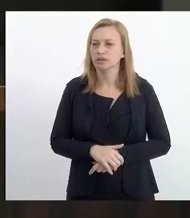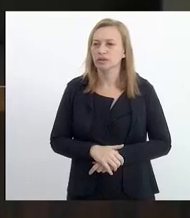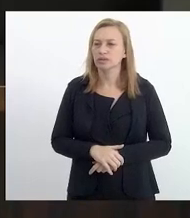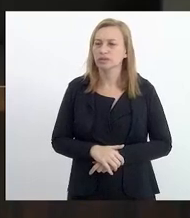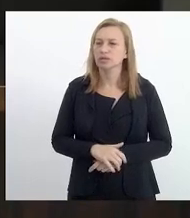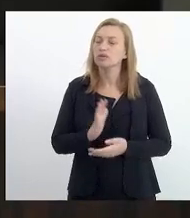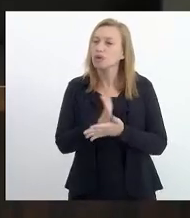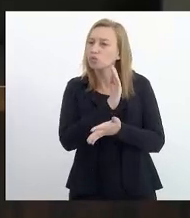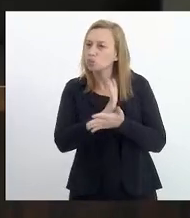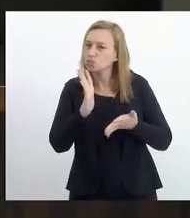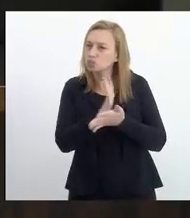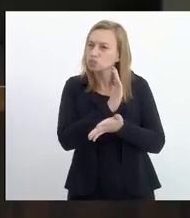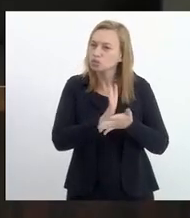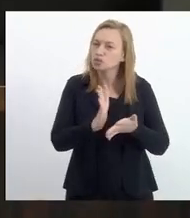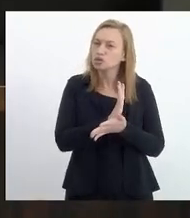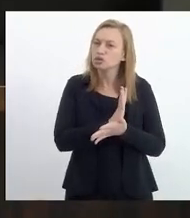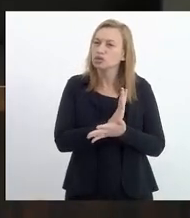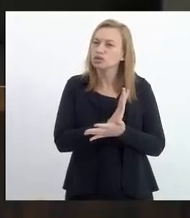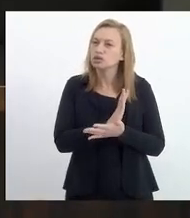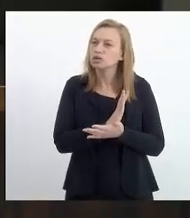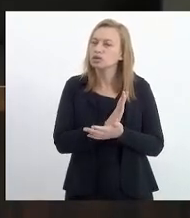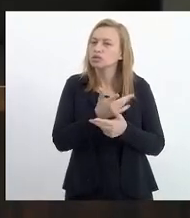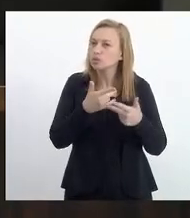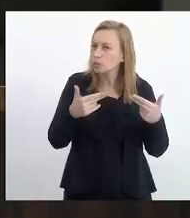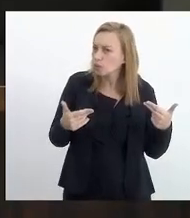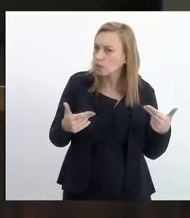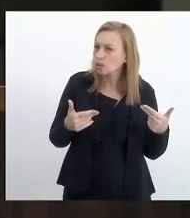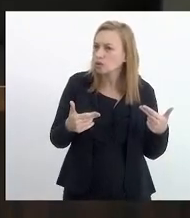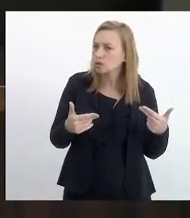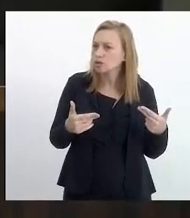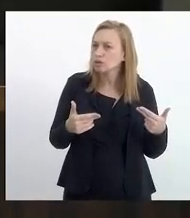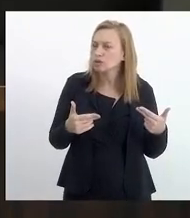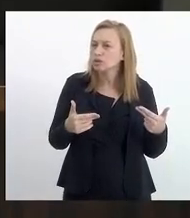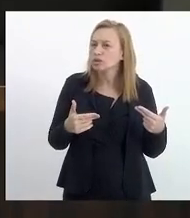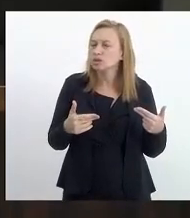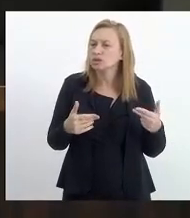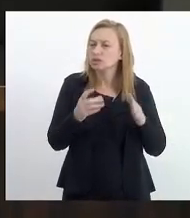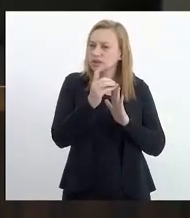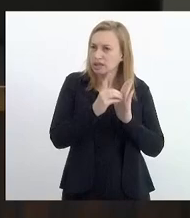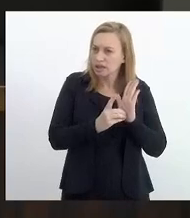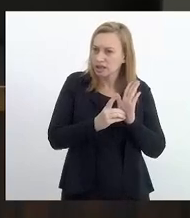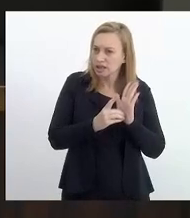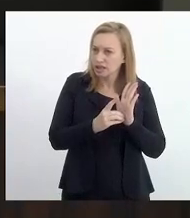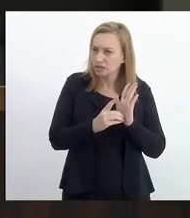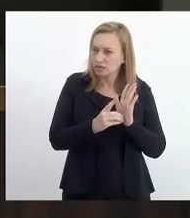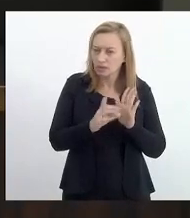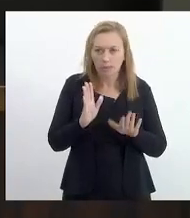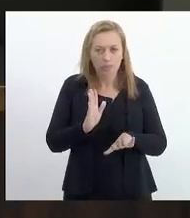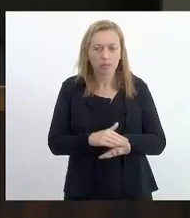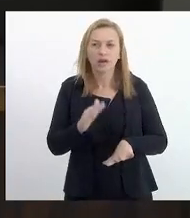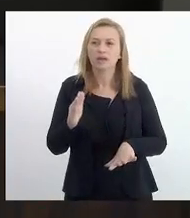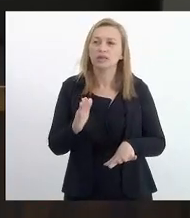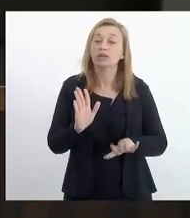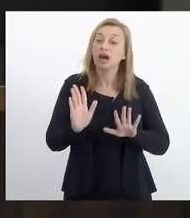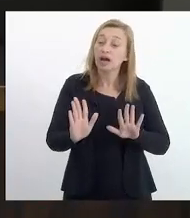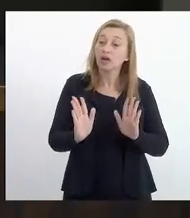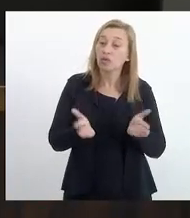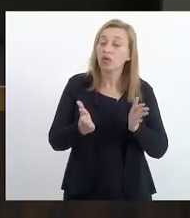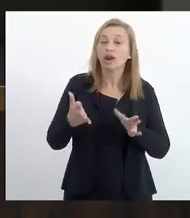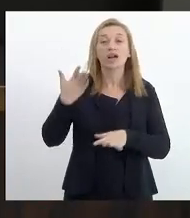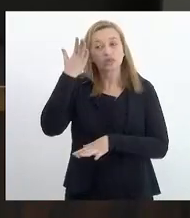de algumas coisas. Veio o decreto e foi além da Lei 178. Agora vem as